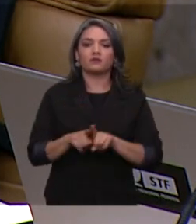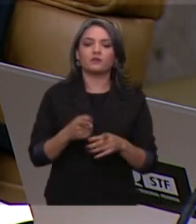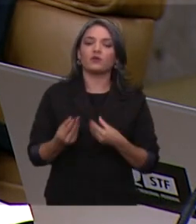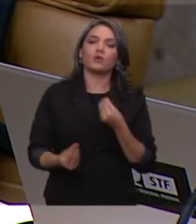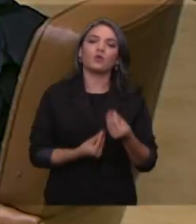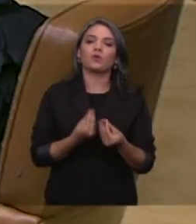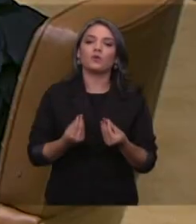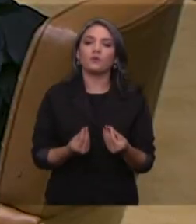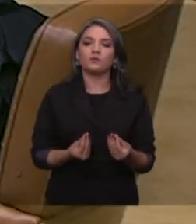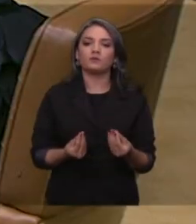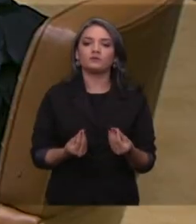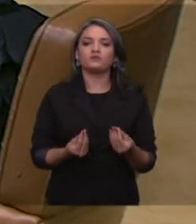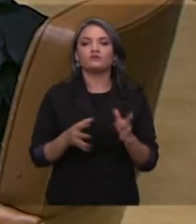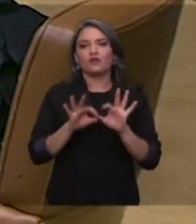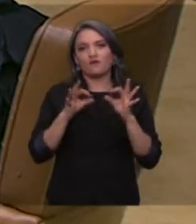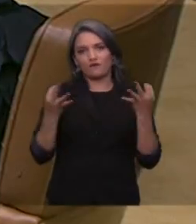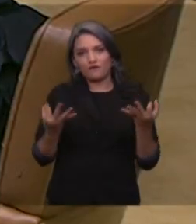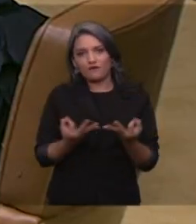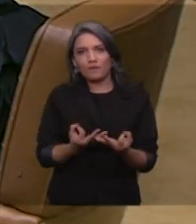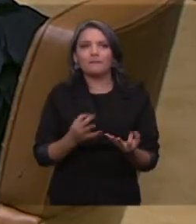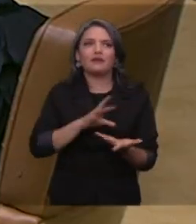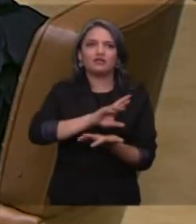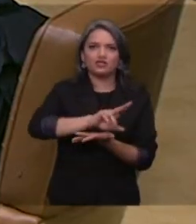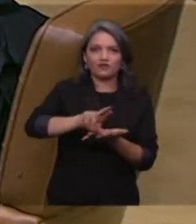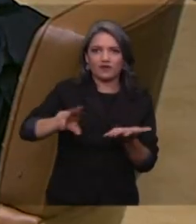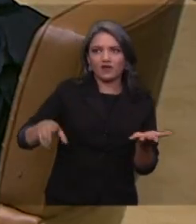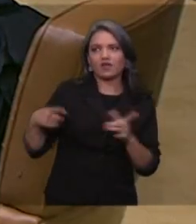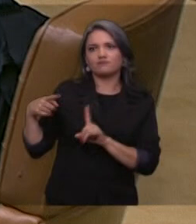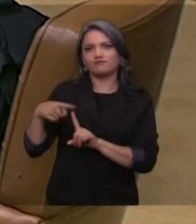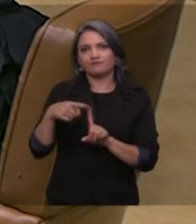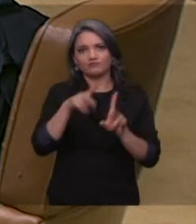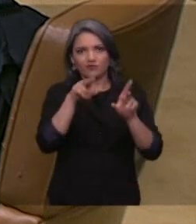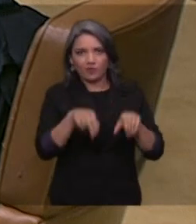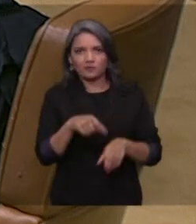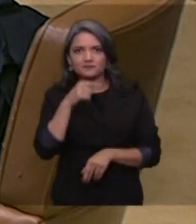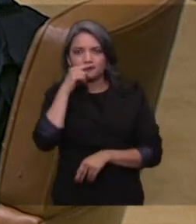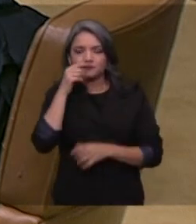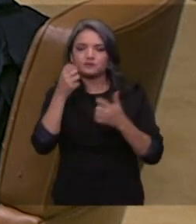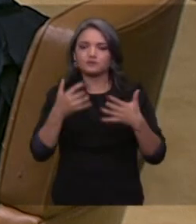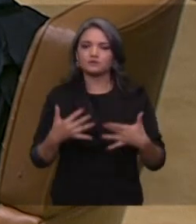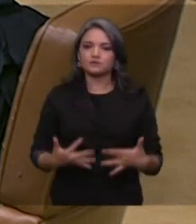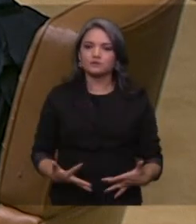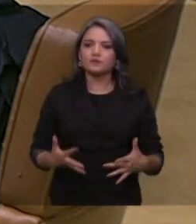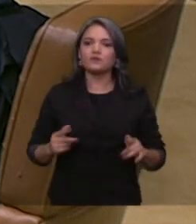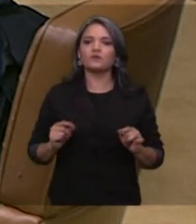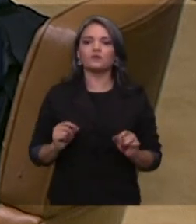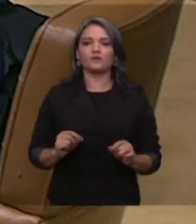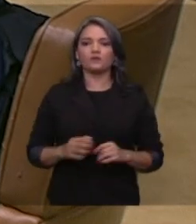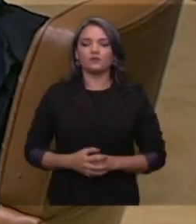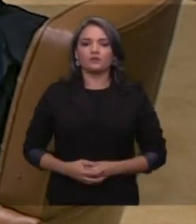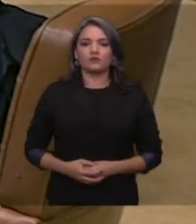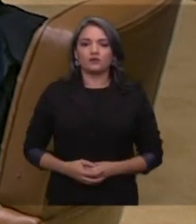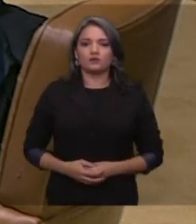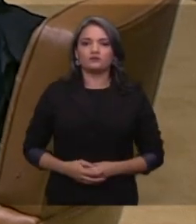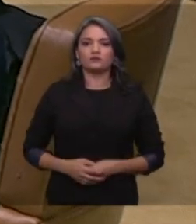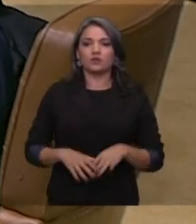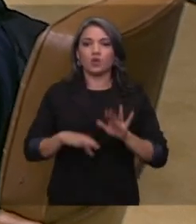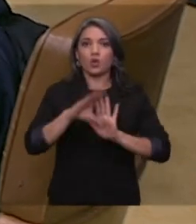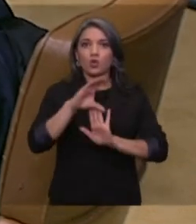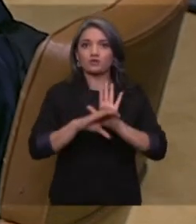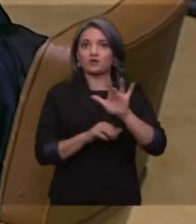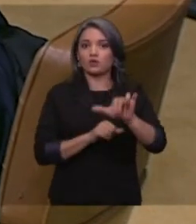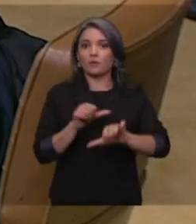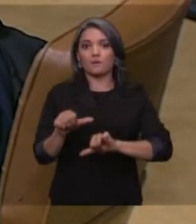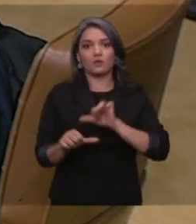famílias, como agora também realçado pelo ministro Edson Fachin, no sentido de que esses conceitos mudaram, a